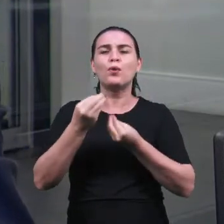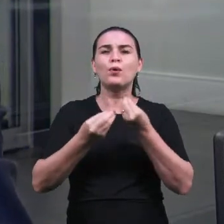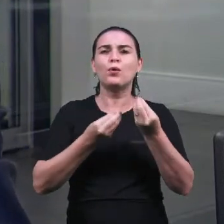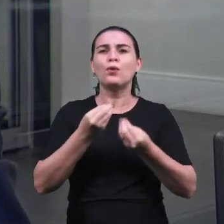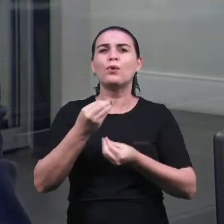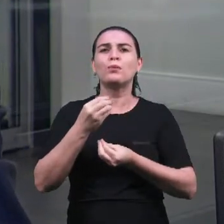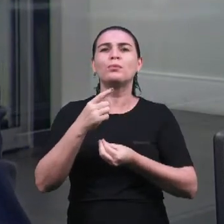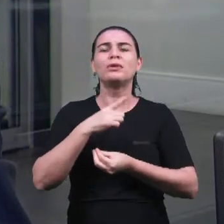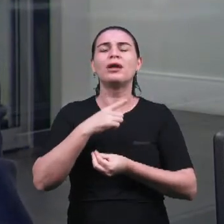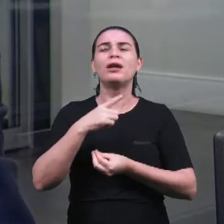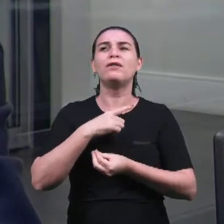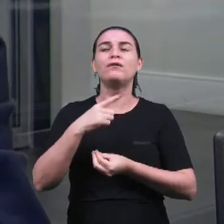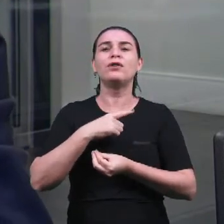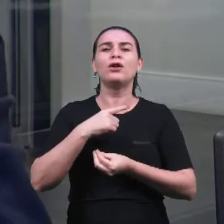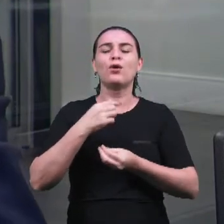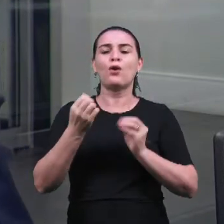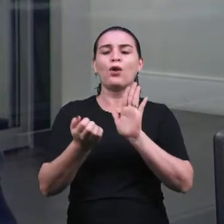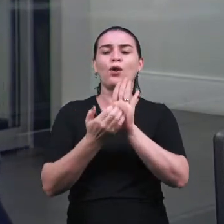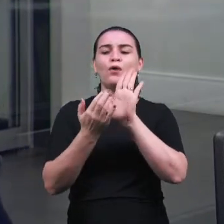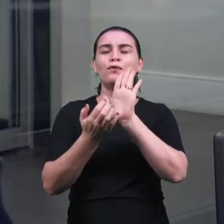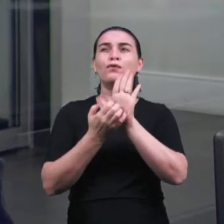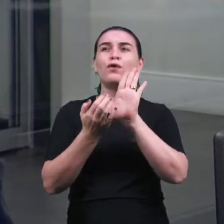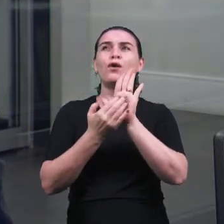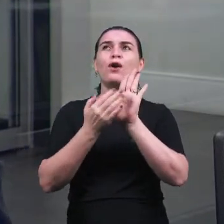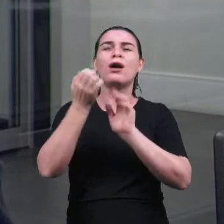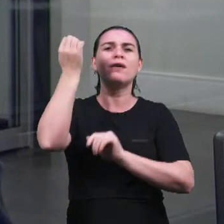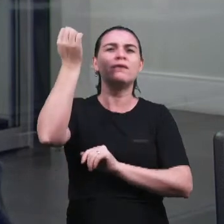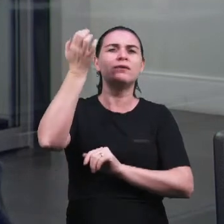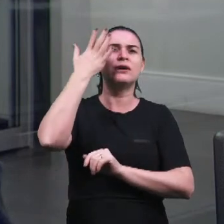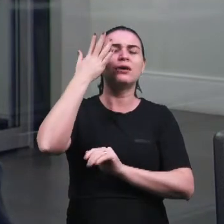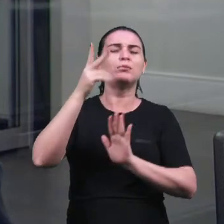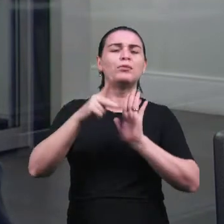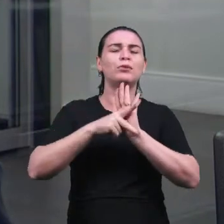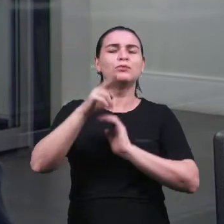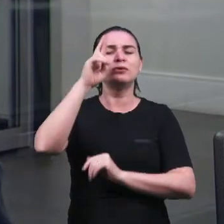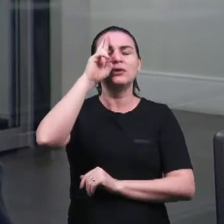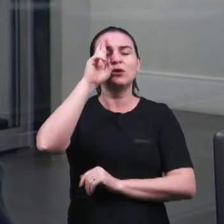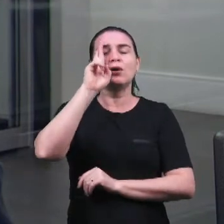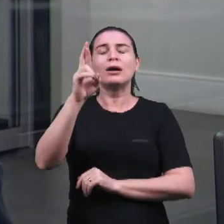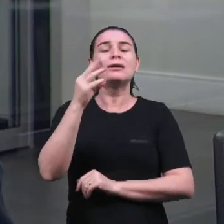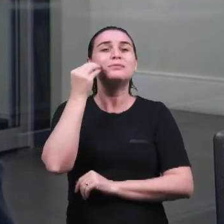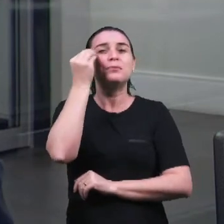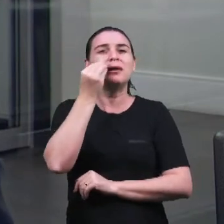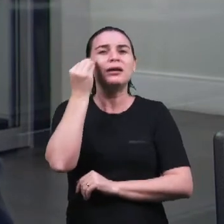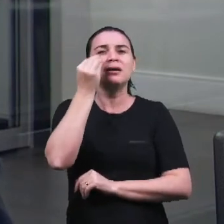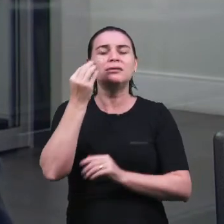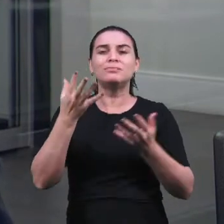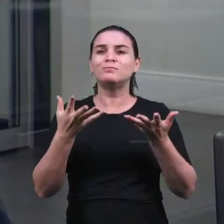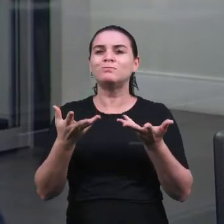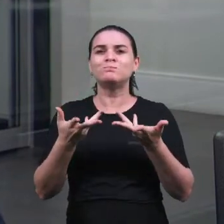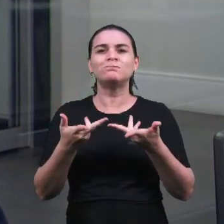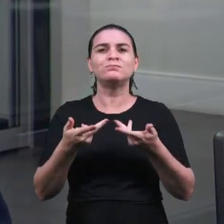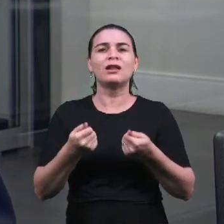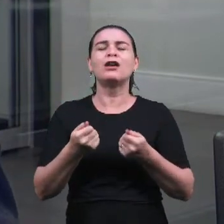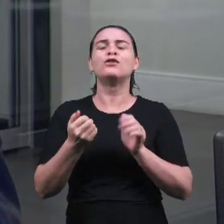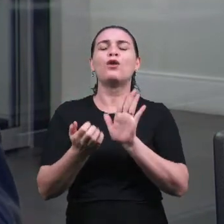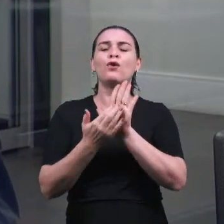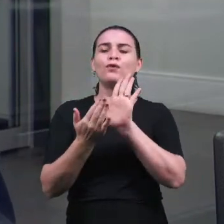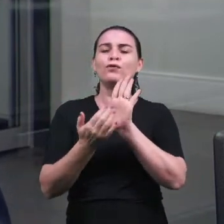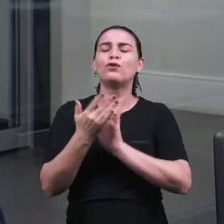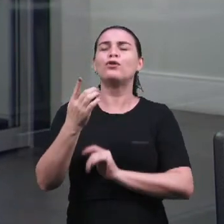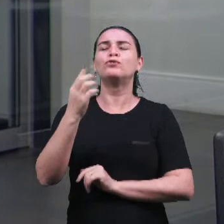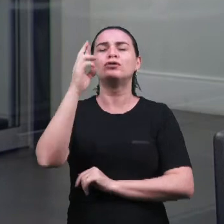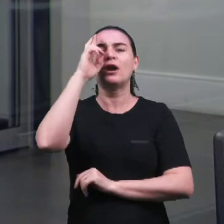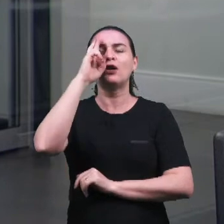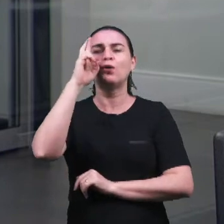louvores revelados. E aí que foi a surpresa, porque era cada experiência mais maravilhosa que a outra. Olha, esse louvor foi assim, esse louvor me deu